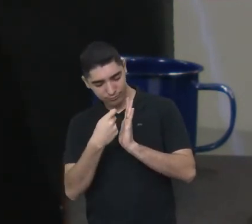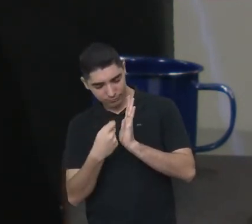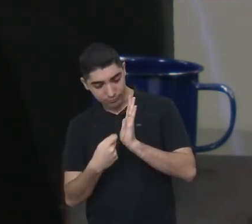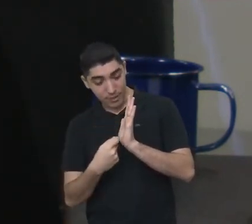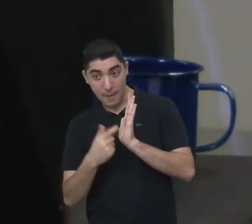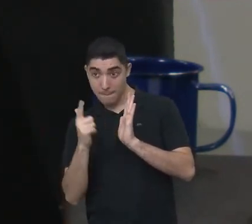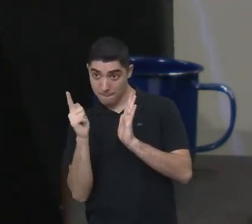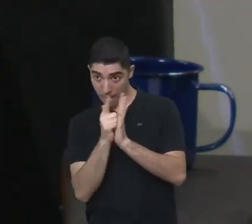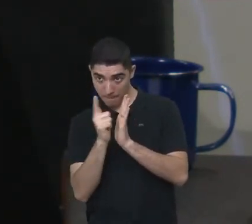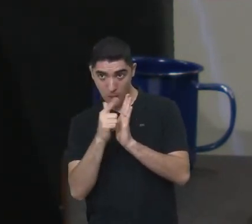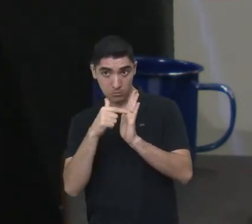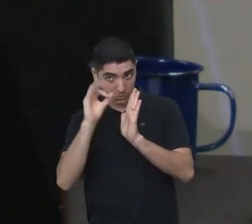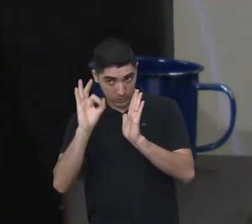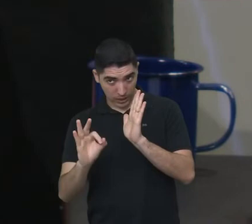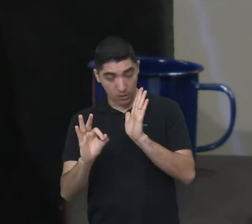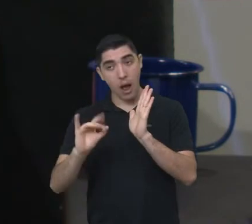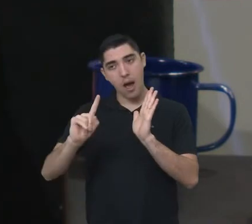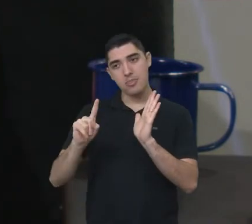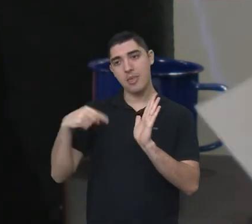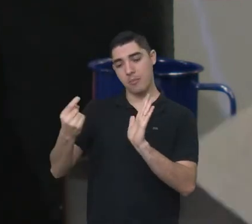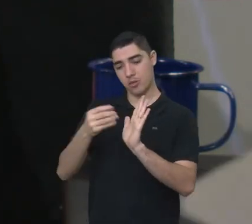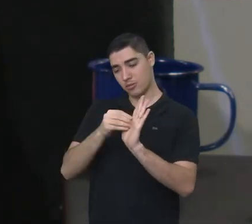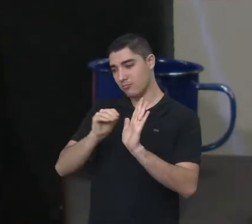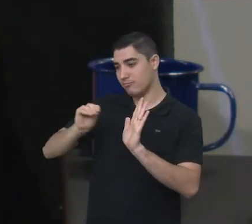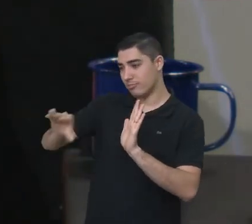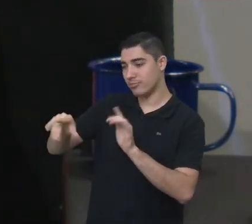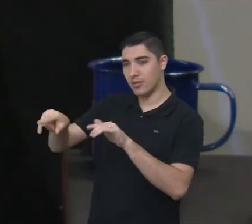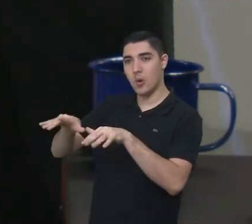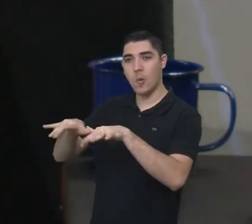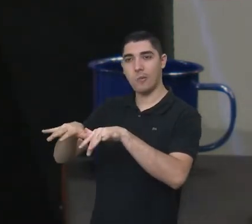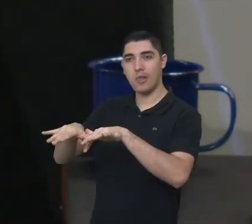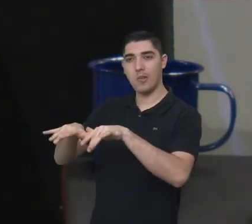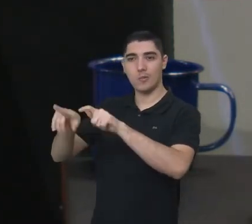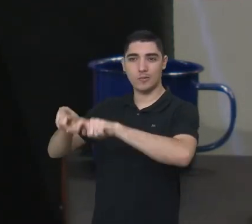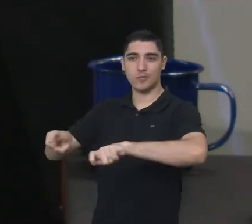computador, onde eu faço a vetorização, né, que chama.